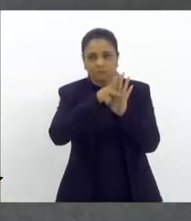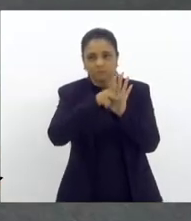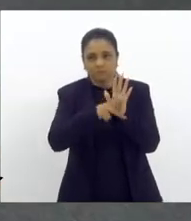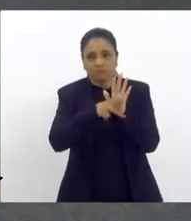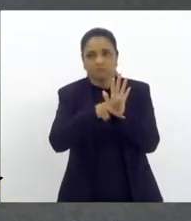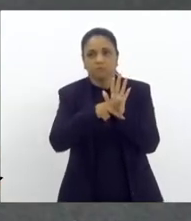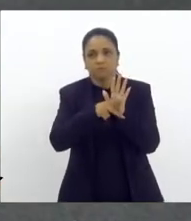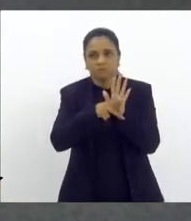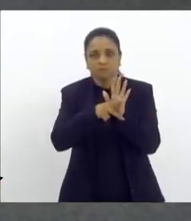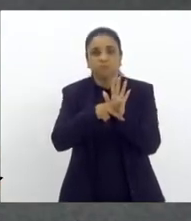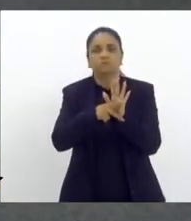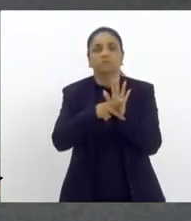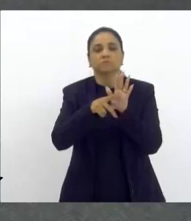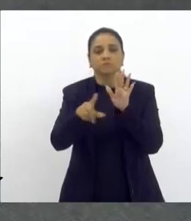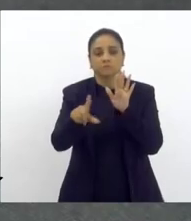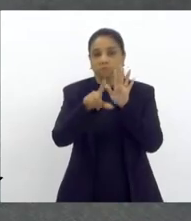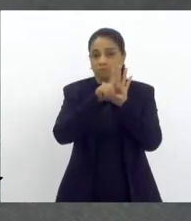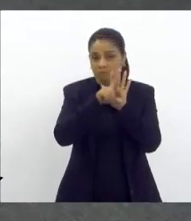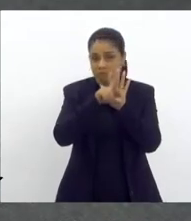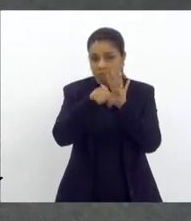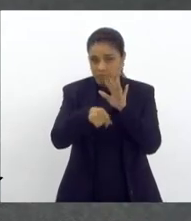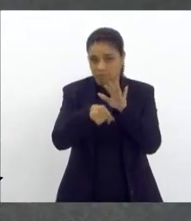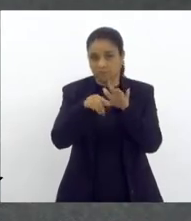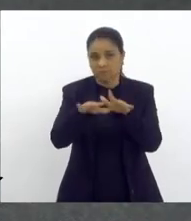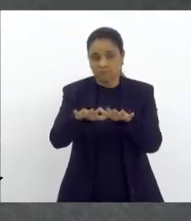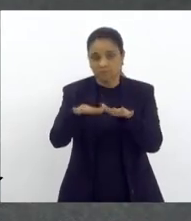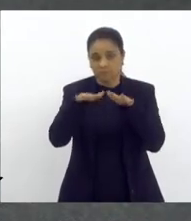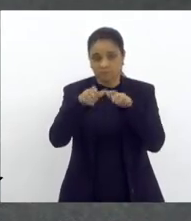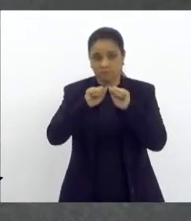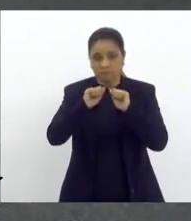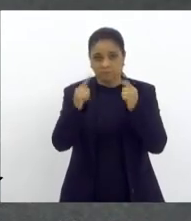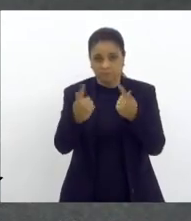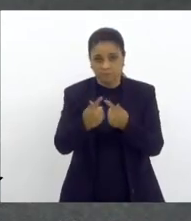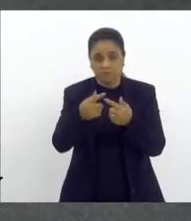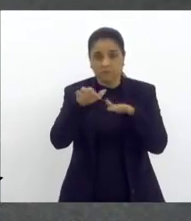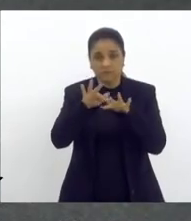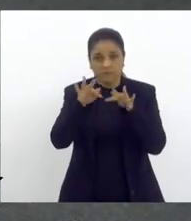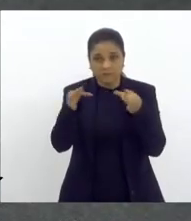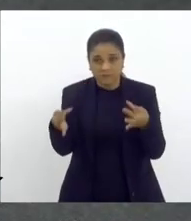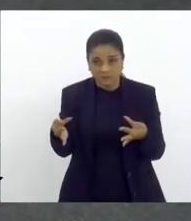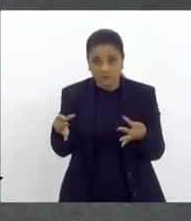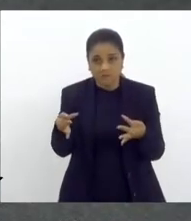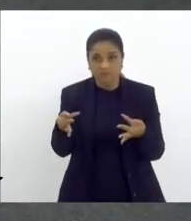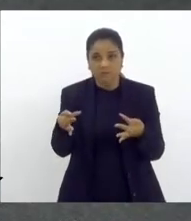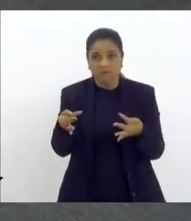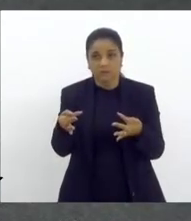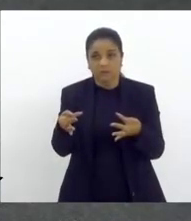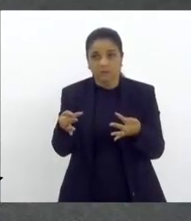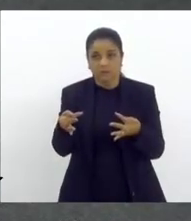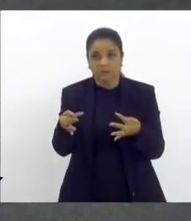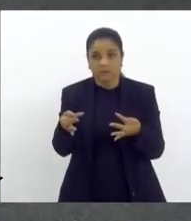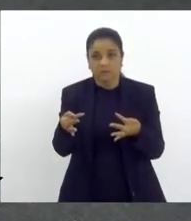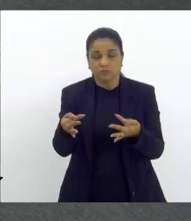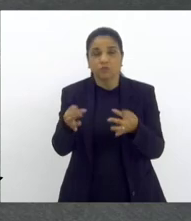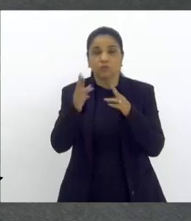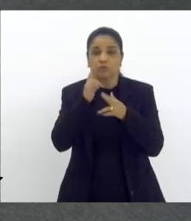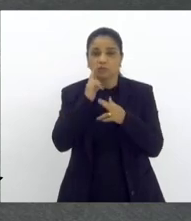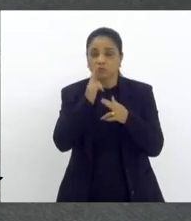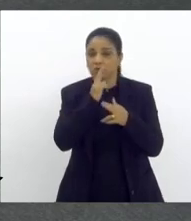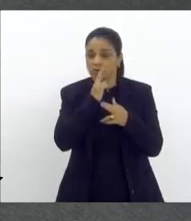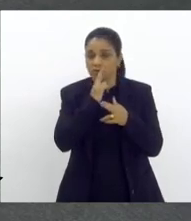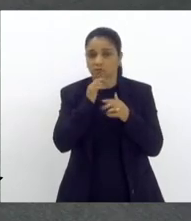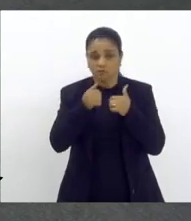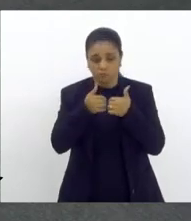uma indicação Legislativa muito simples solicitando ao Governador abre a abertura do restaurante do